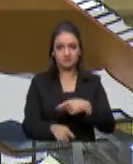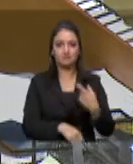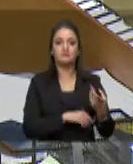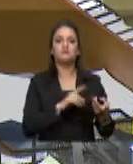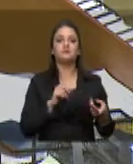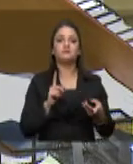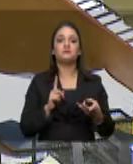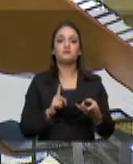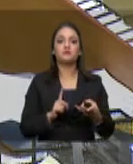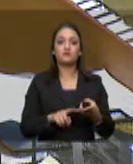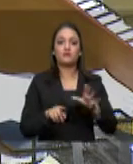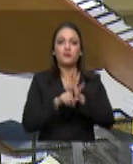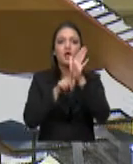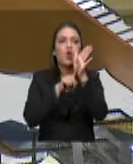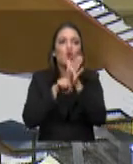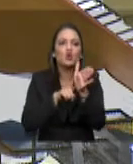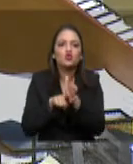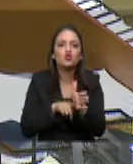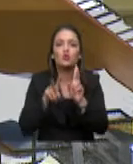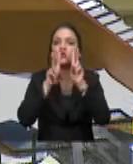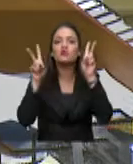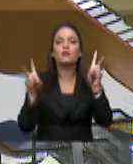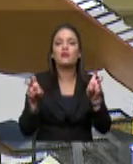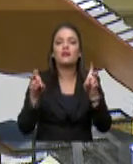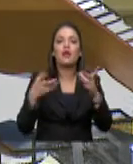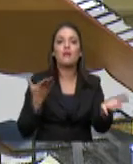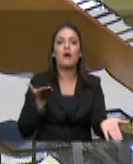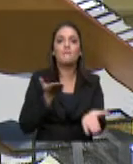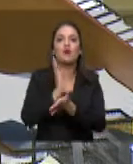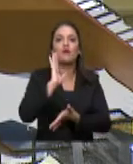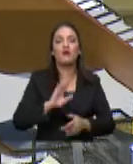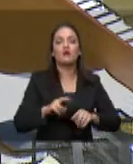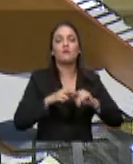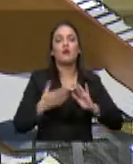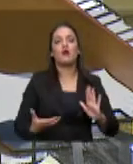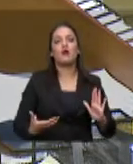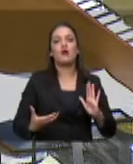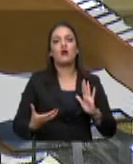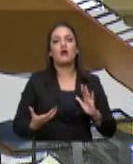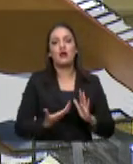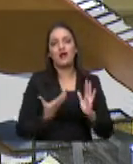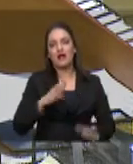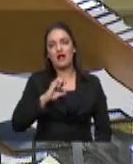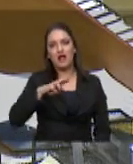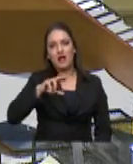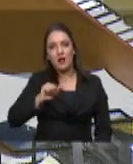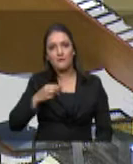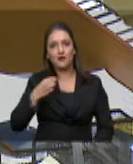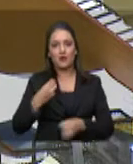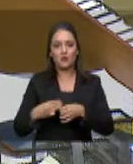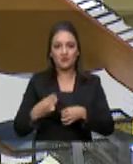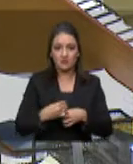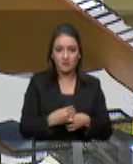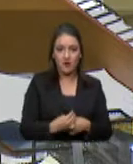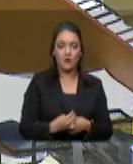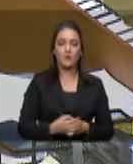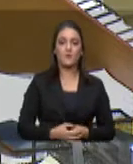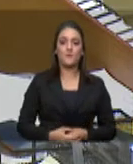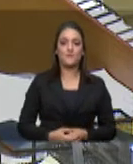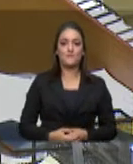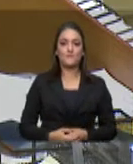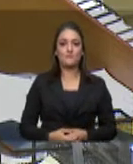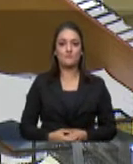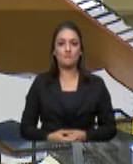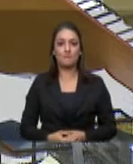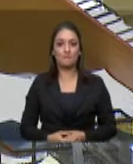3, consultas populares sobre questões aprovadas pelas câmaras municipais, Constituição Federal, artigo 14, parágrafo